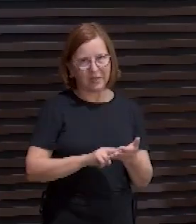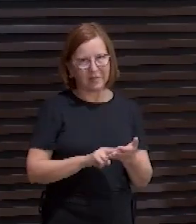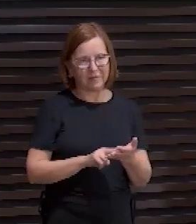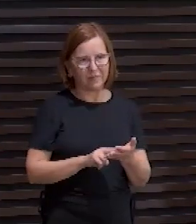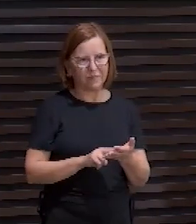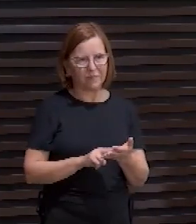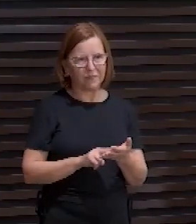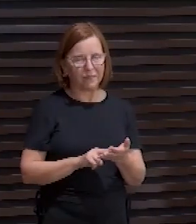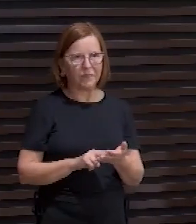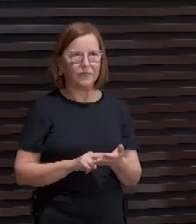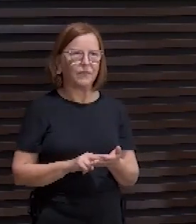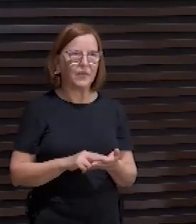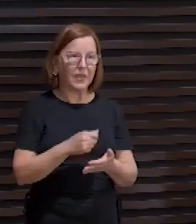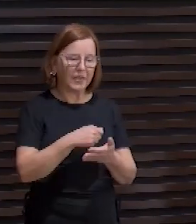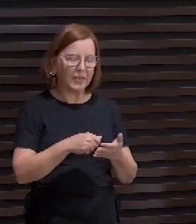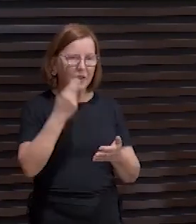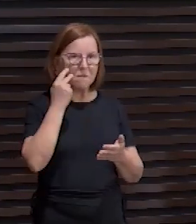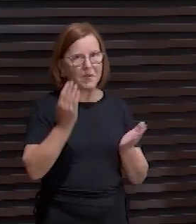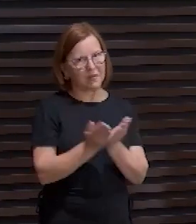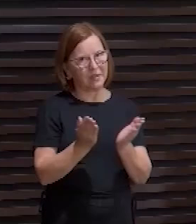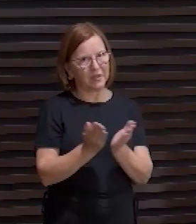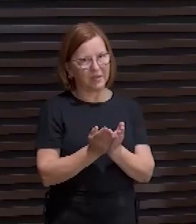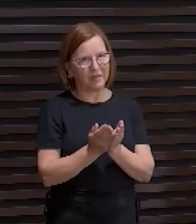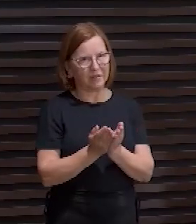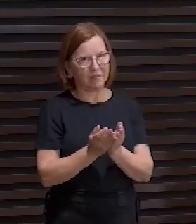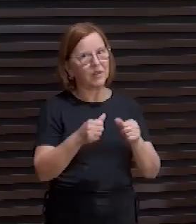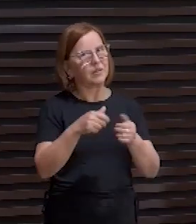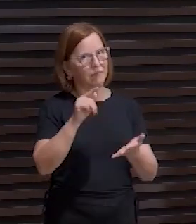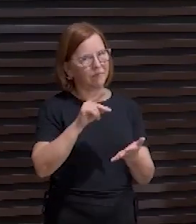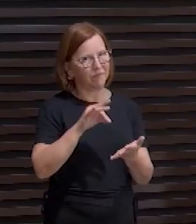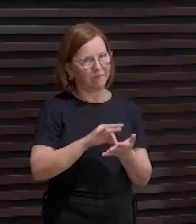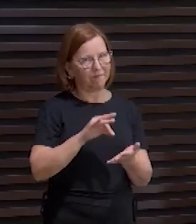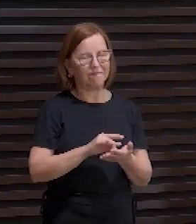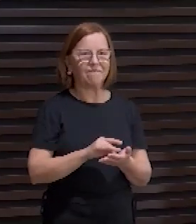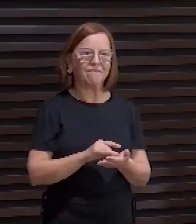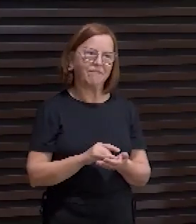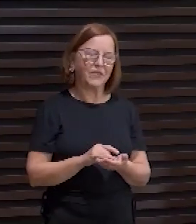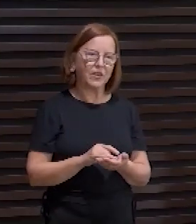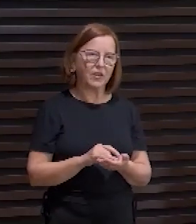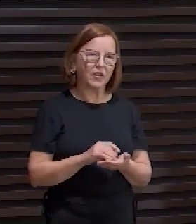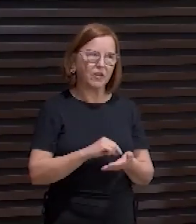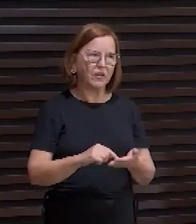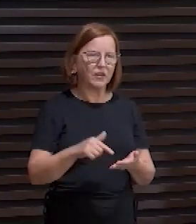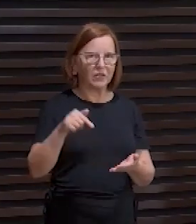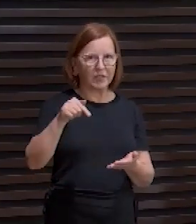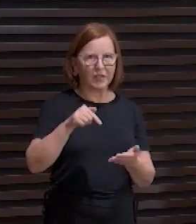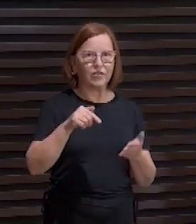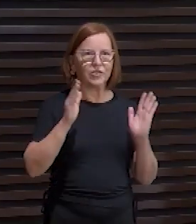essa epístola aos crentes. Isso é fato. O início do verso aqui, 7, ele já começa